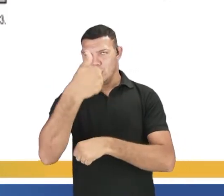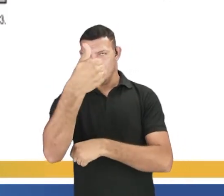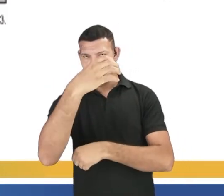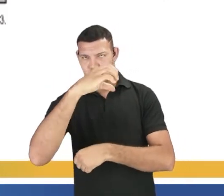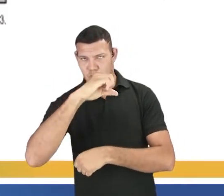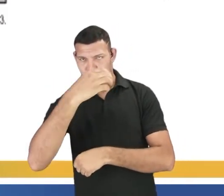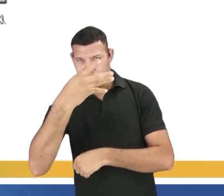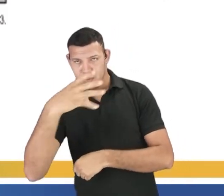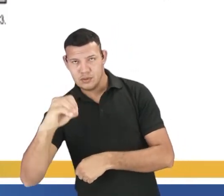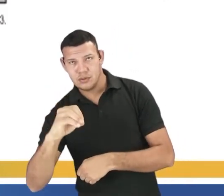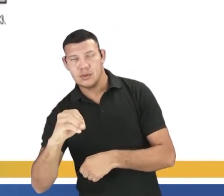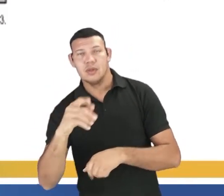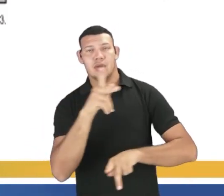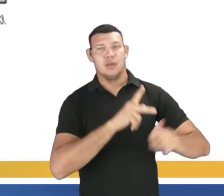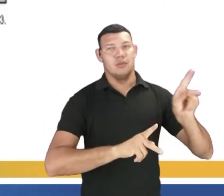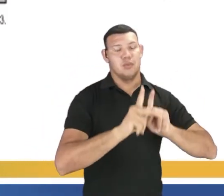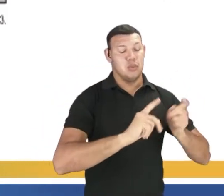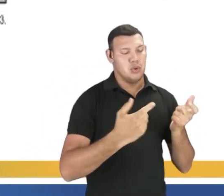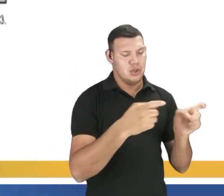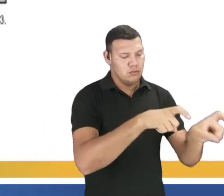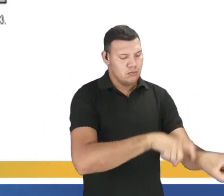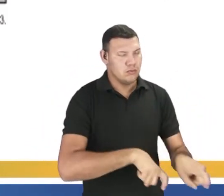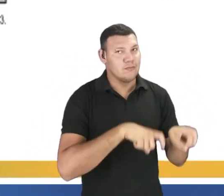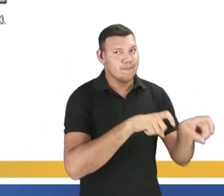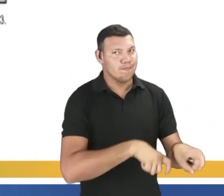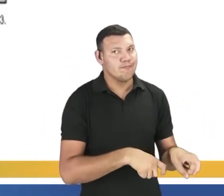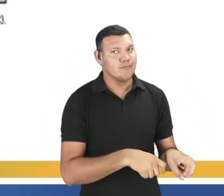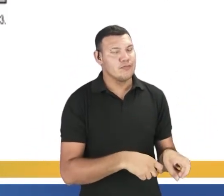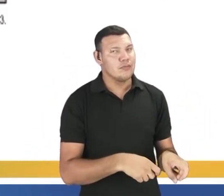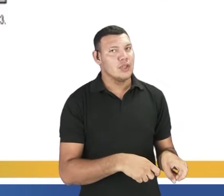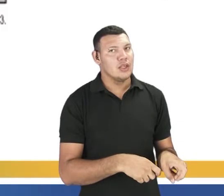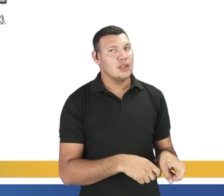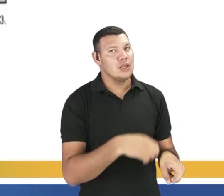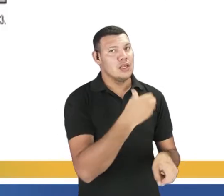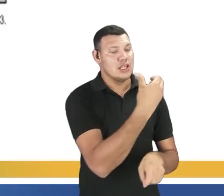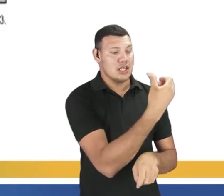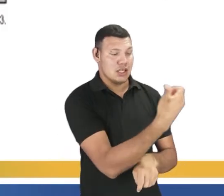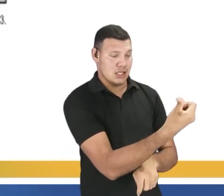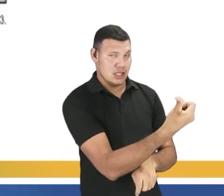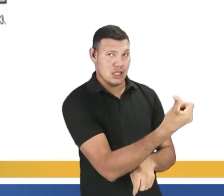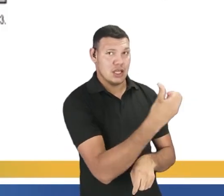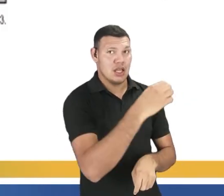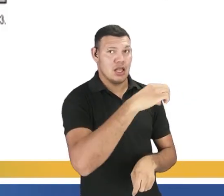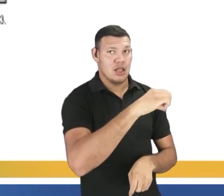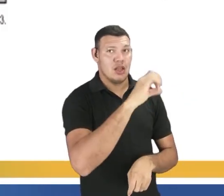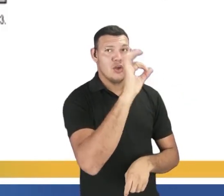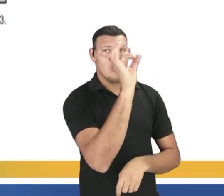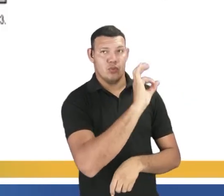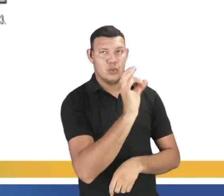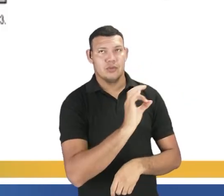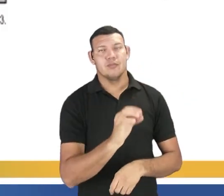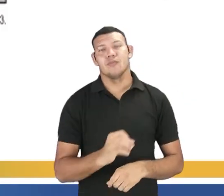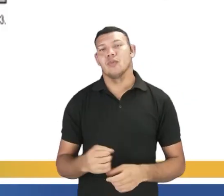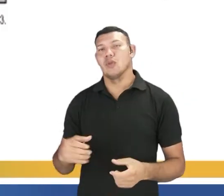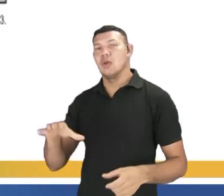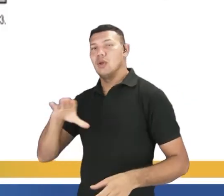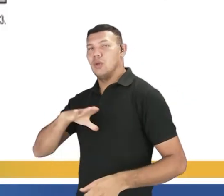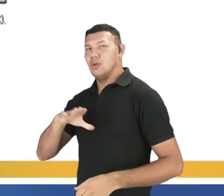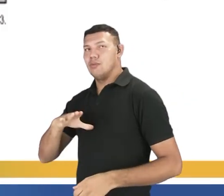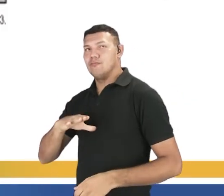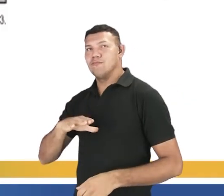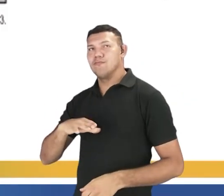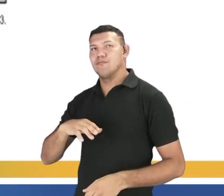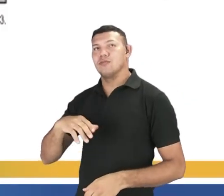de população rural representava 69% e a urbana 31%. E na década